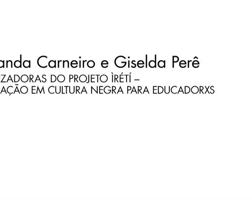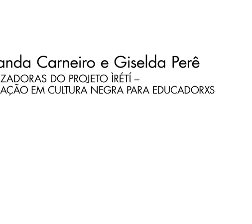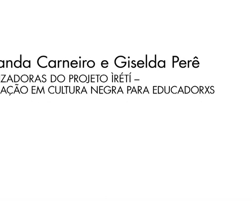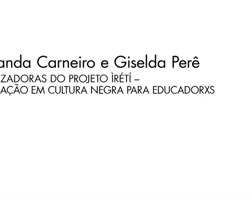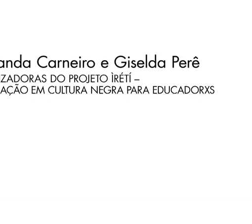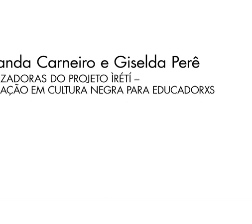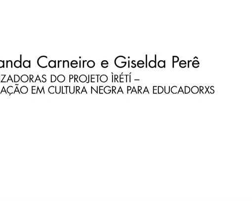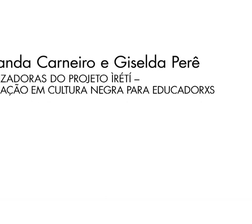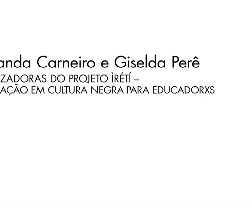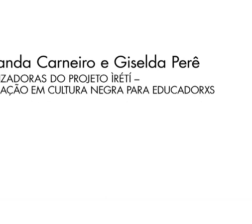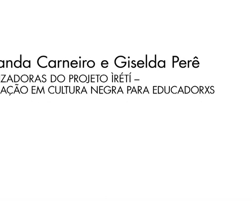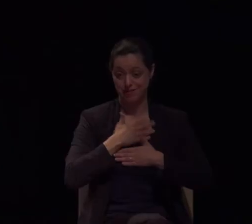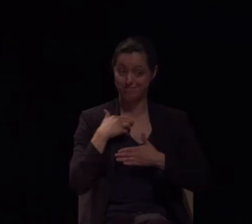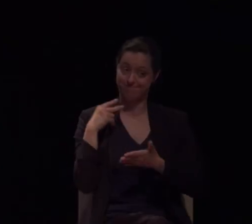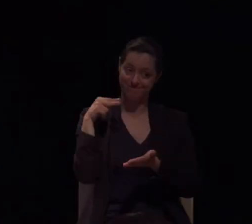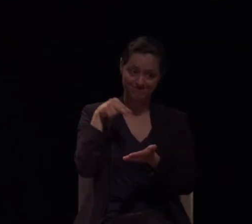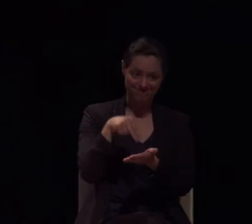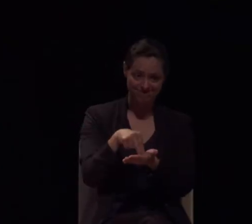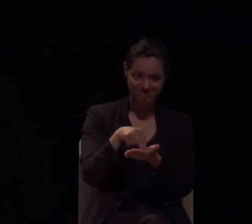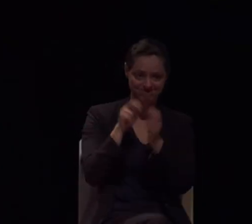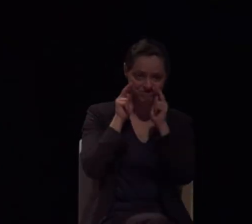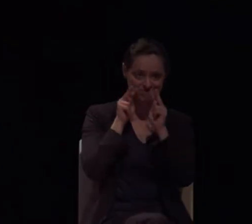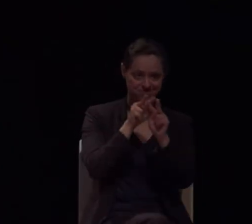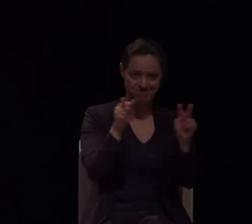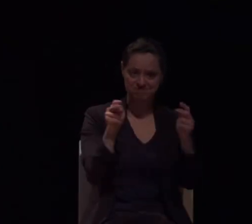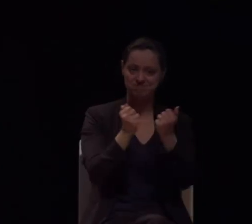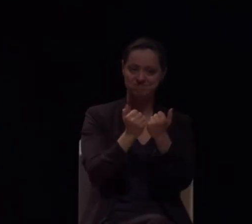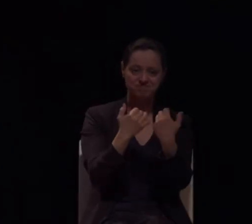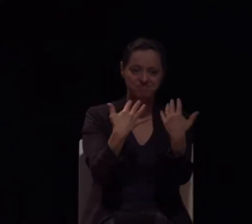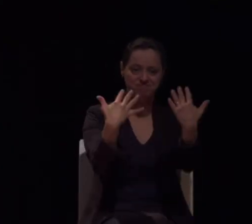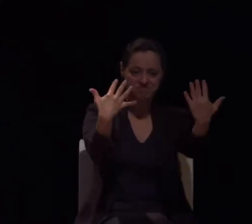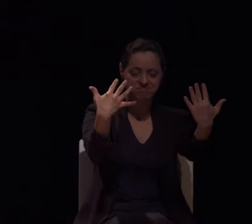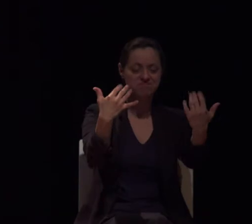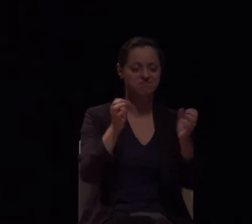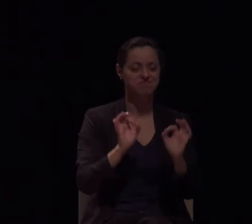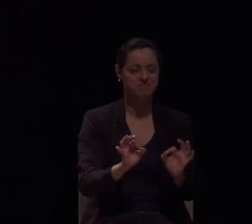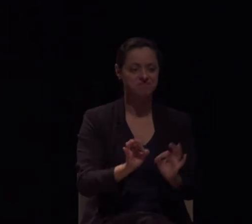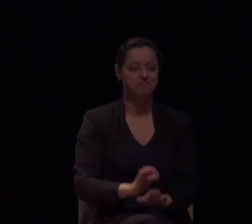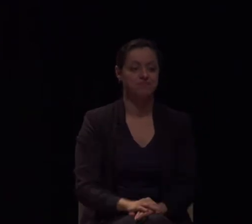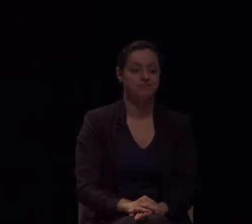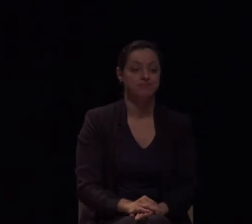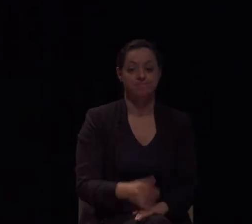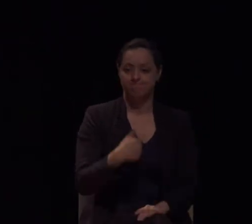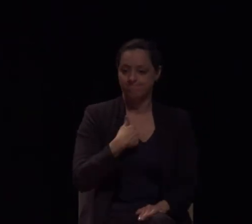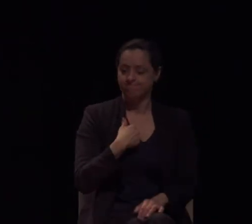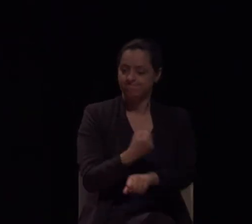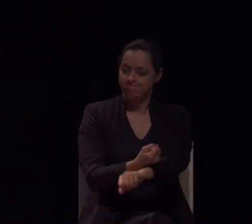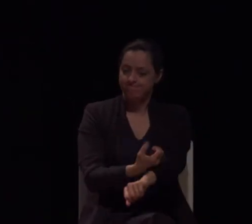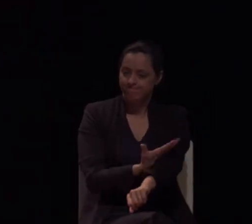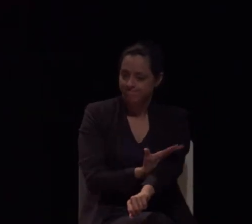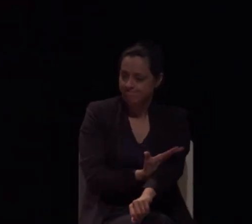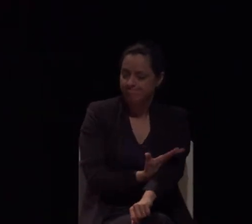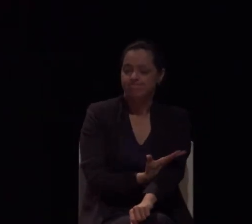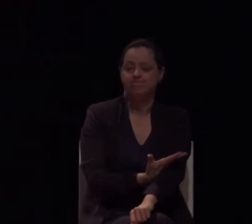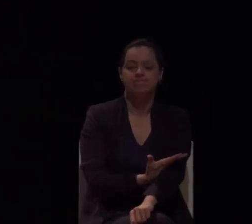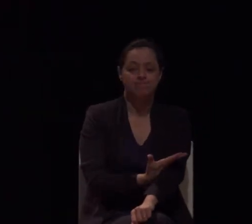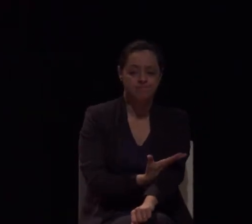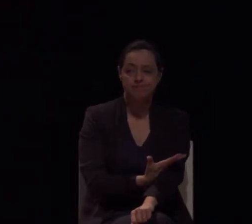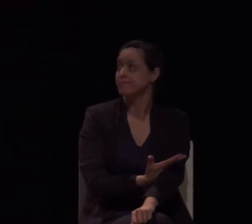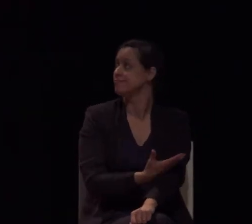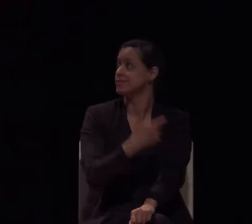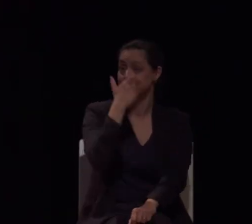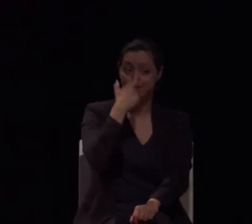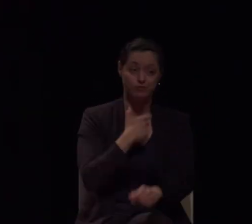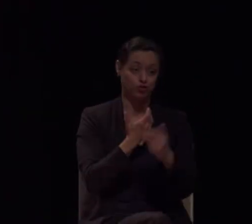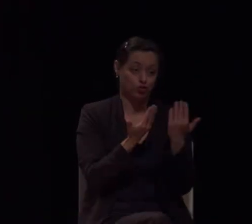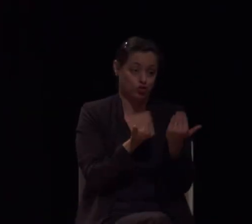prazer estar aqui com todos vocês no auditório tão cheio eu estou muito emocionada de tão jovem